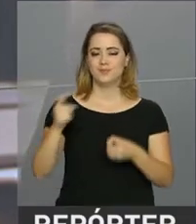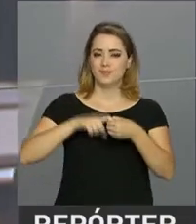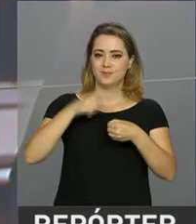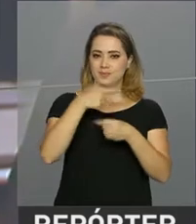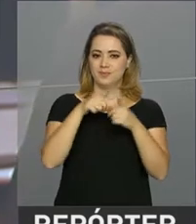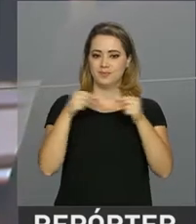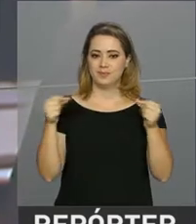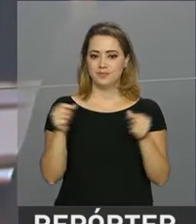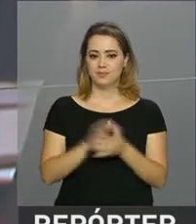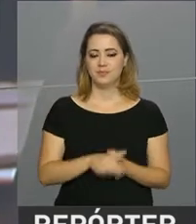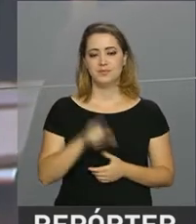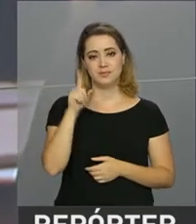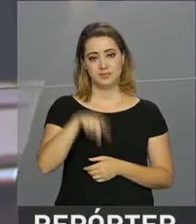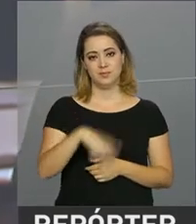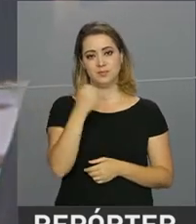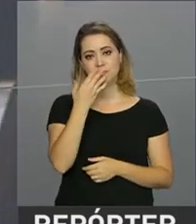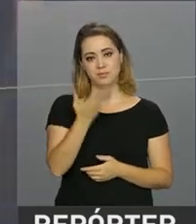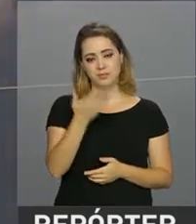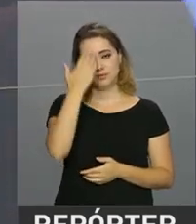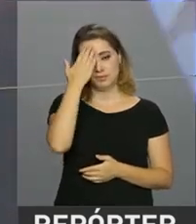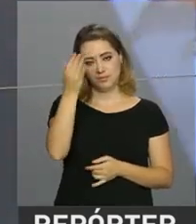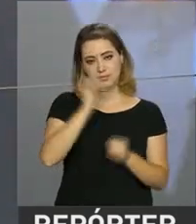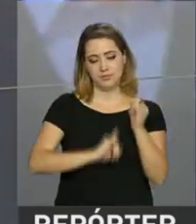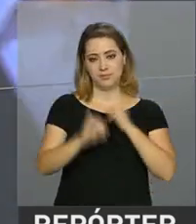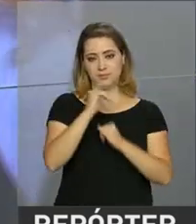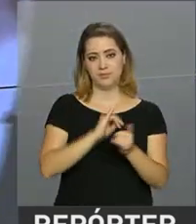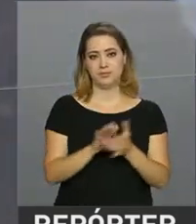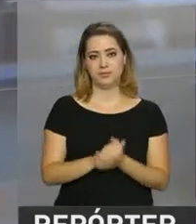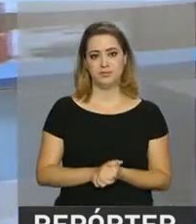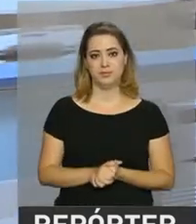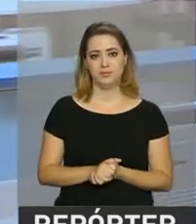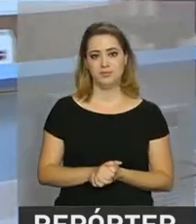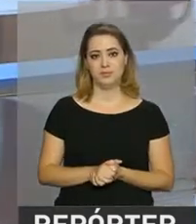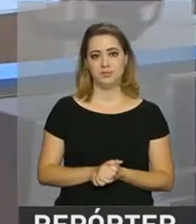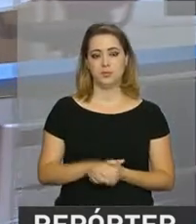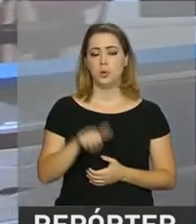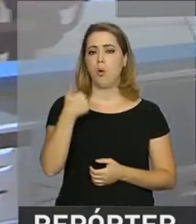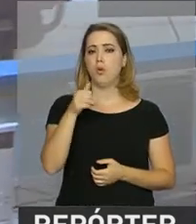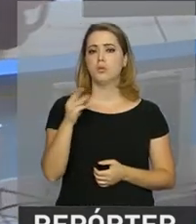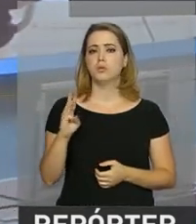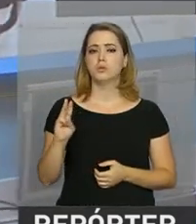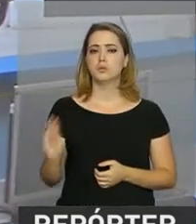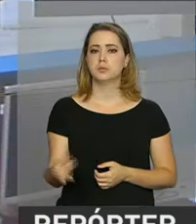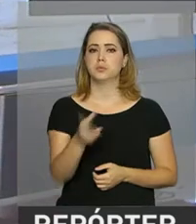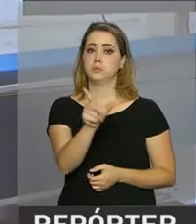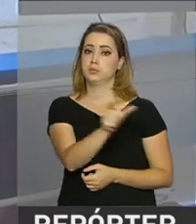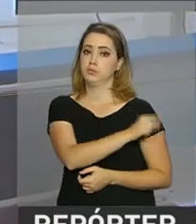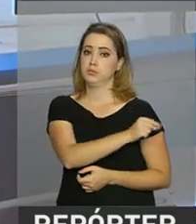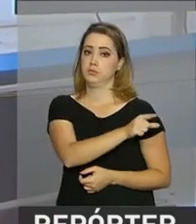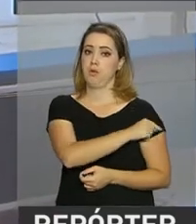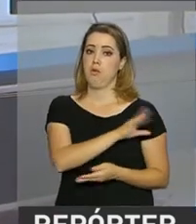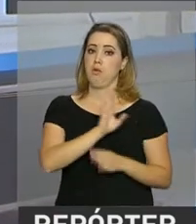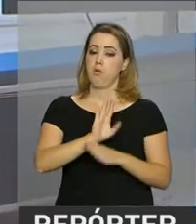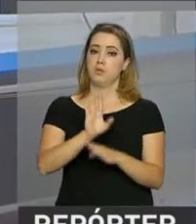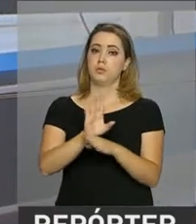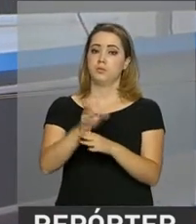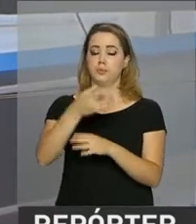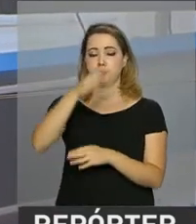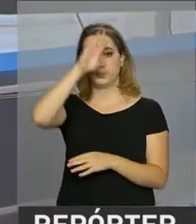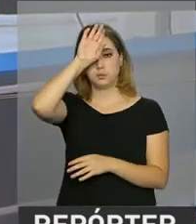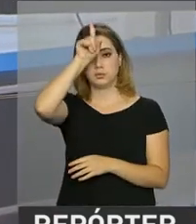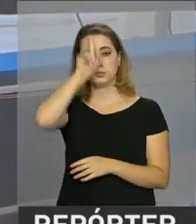em brasília está muito bom obrigados à noite pelas informações 11 milhões e meio de vacinas vão garantir o combate à febre